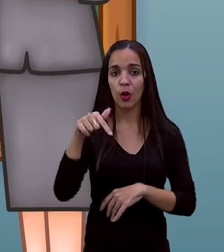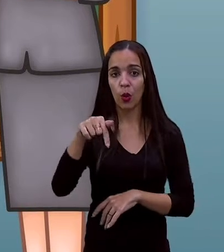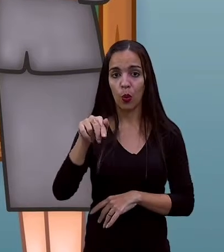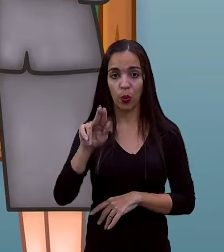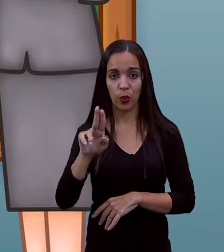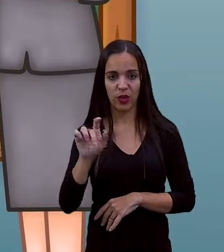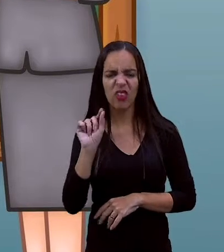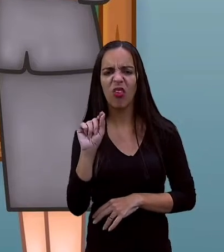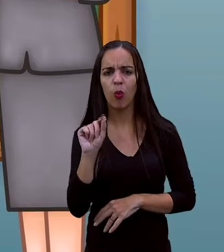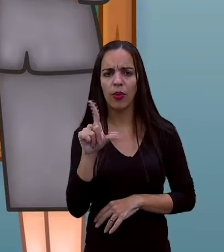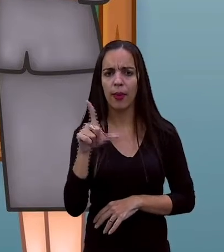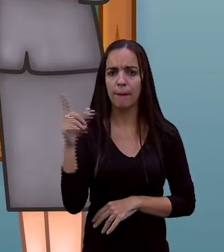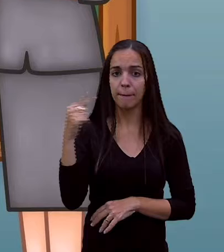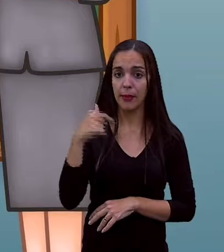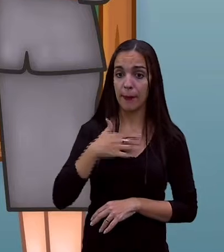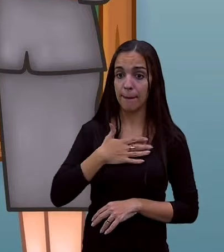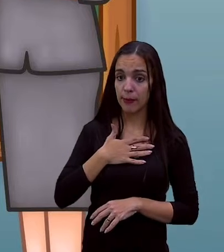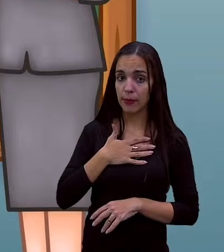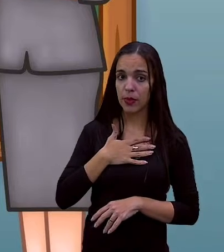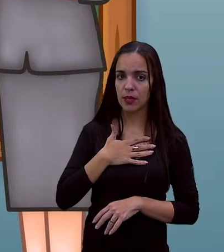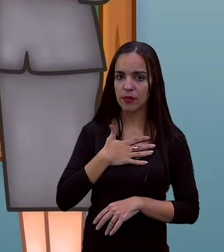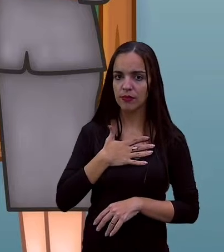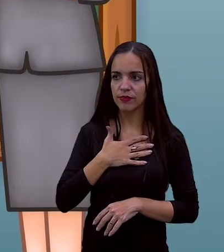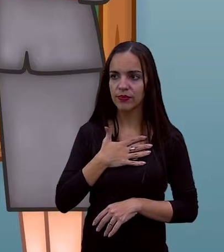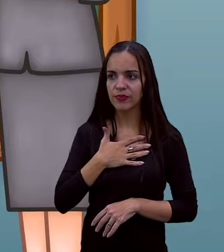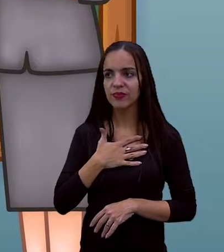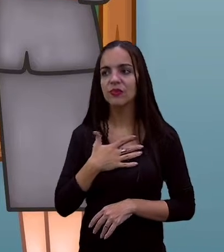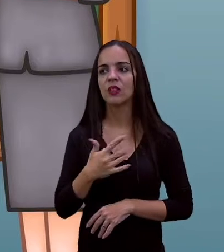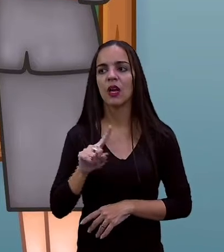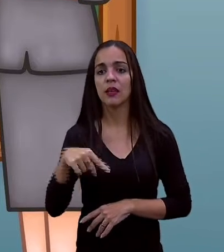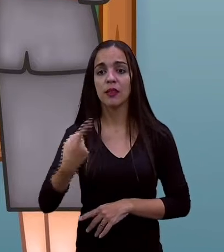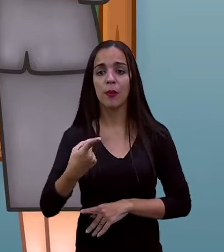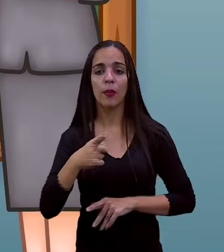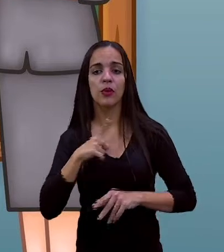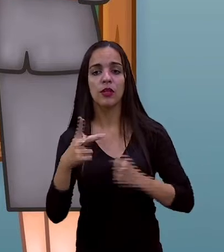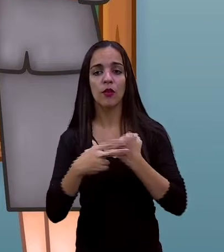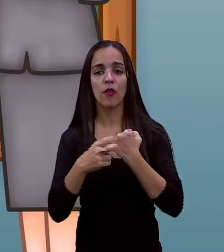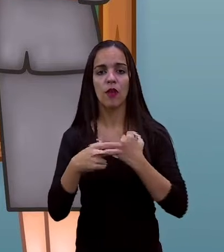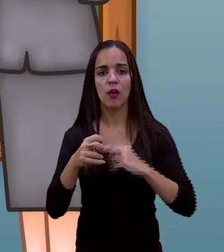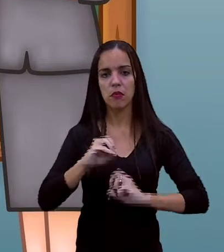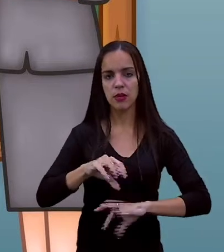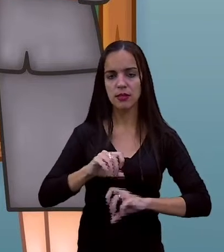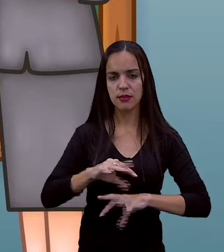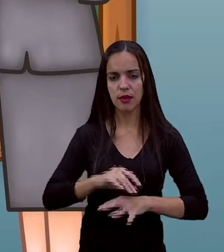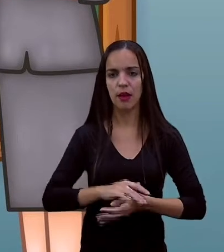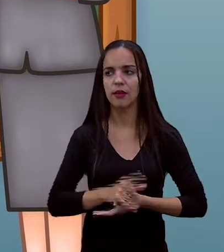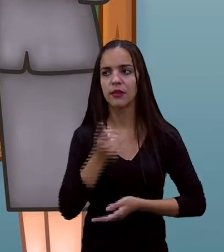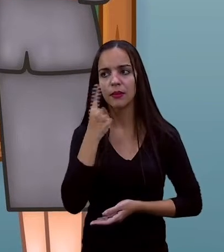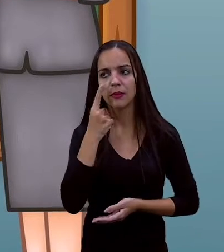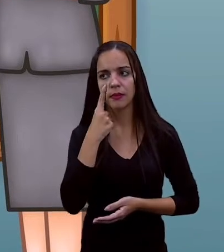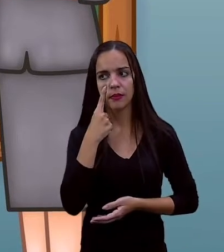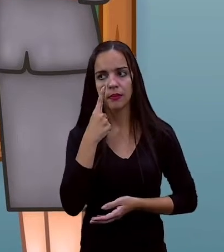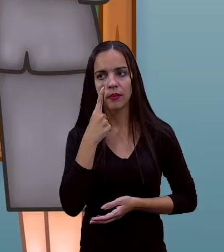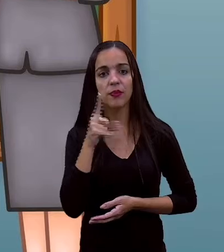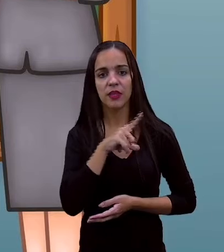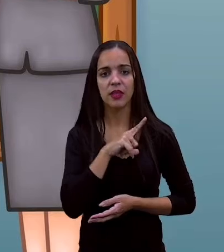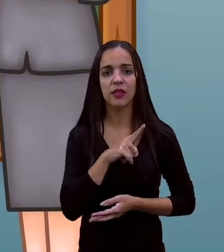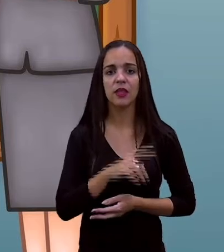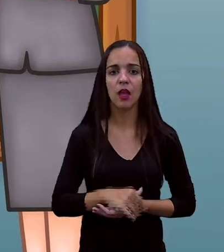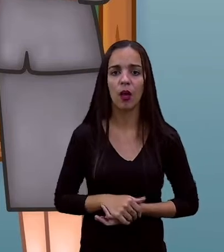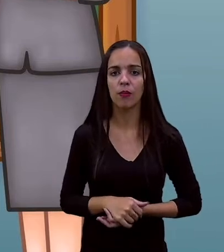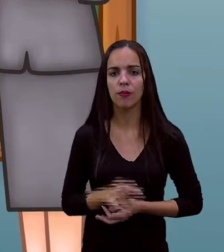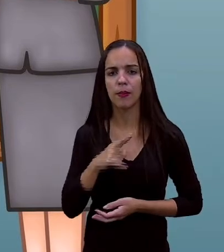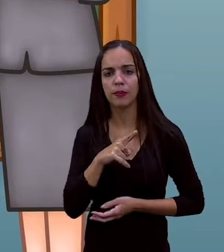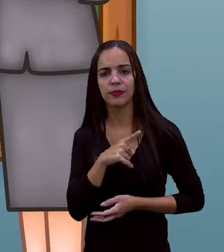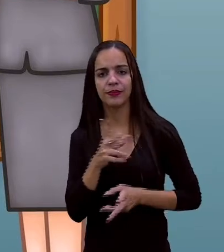tenho o pronome oblíquo me e depois eu tenho o verbo ensinar. Então, se o me, que é o pronome oblíquo, ele